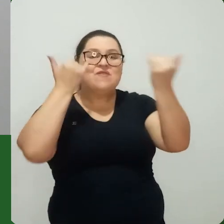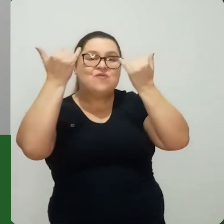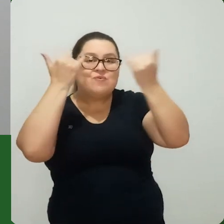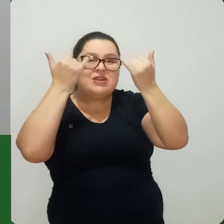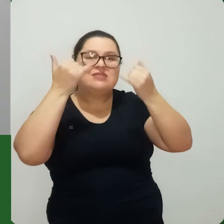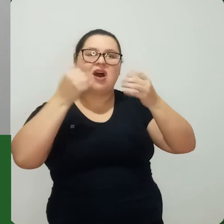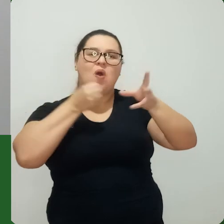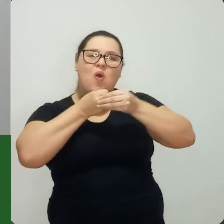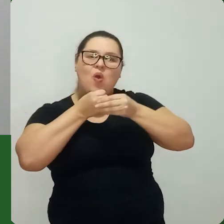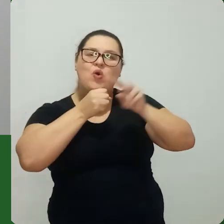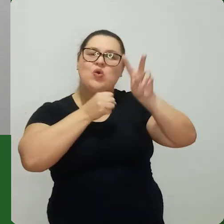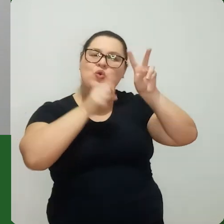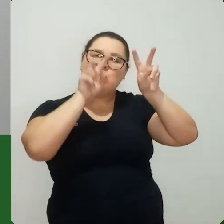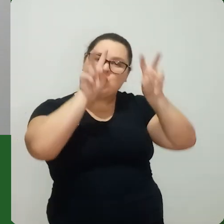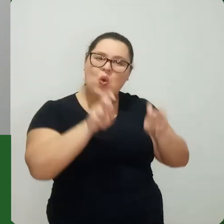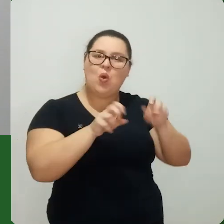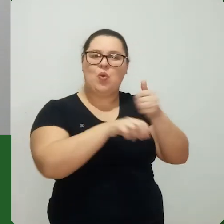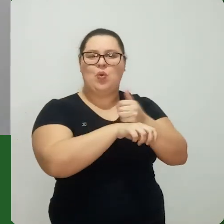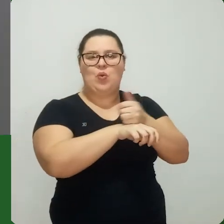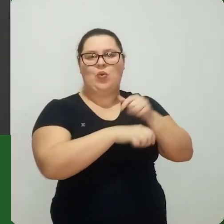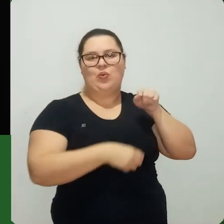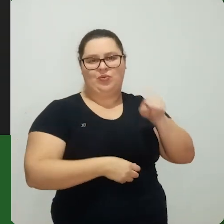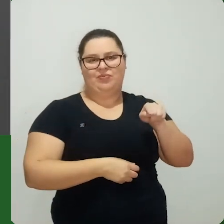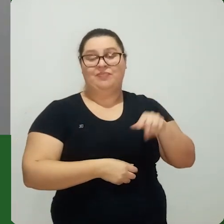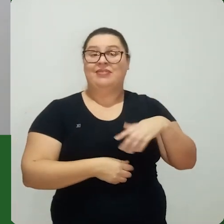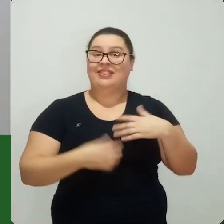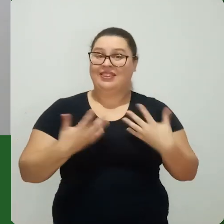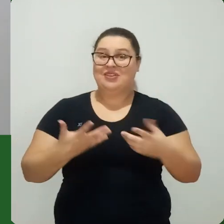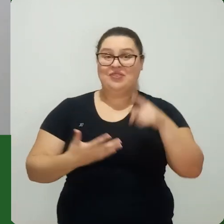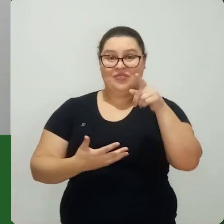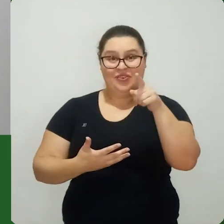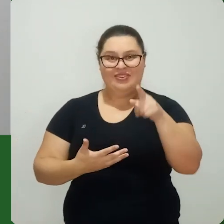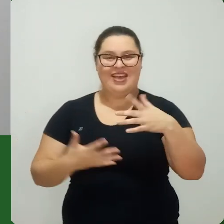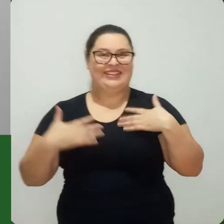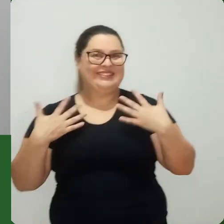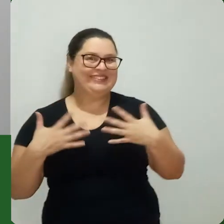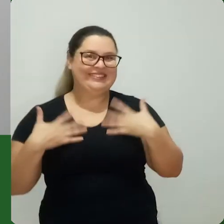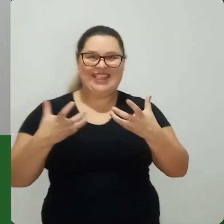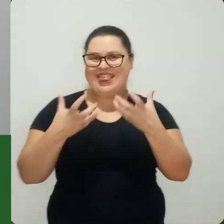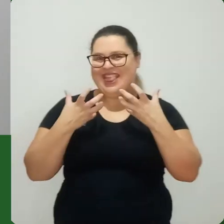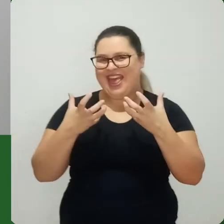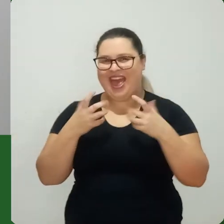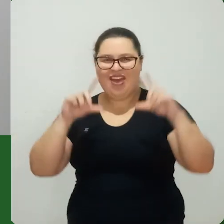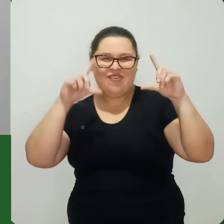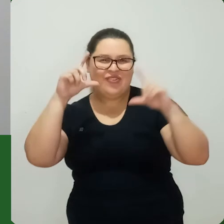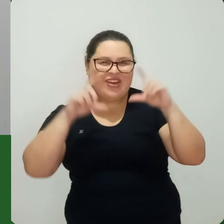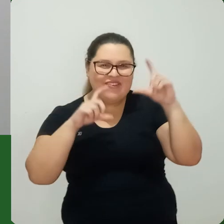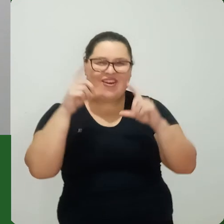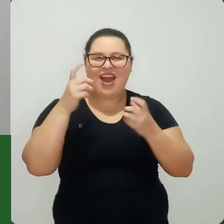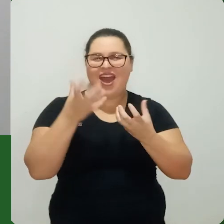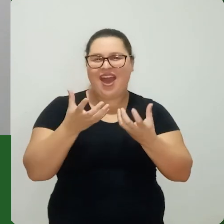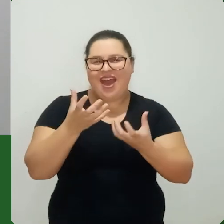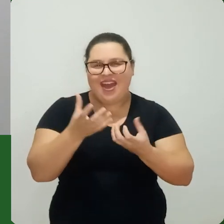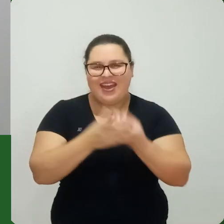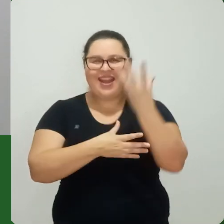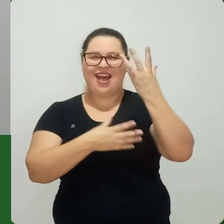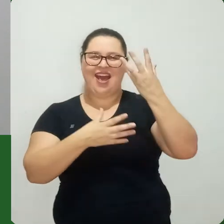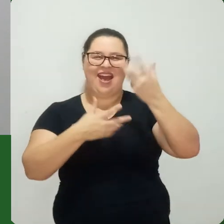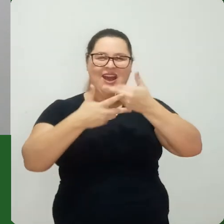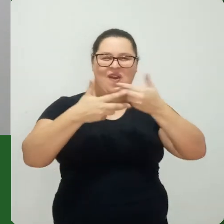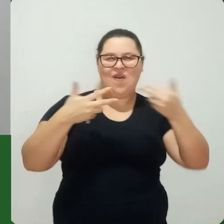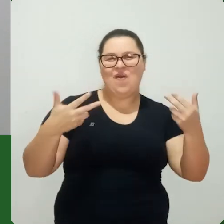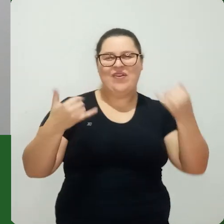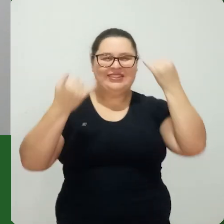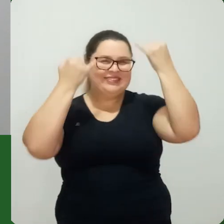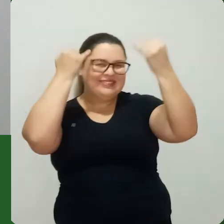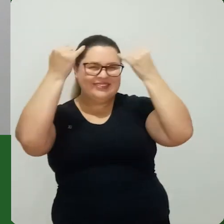da gente ter acesso a esses conhecimentos. E você que veio todo empolgado, querendo fotografar, querendo ser criativo,